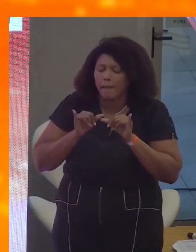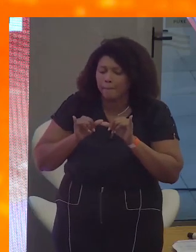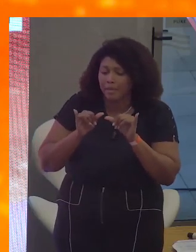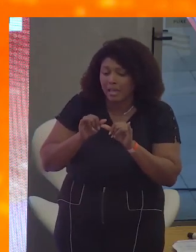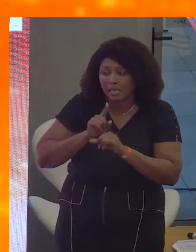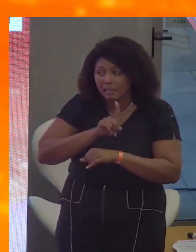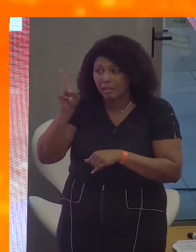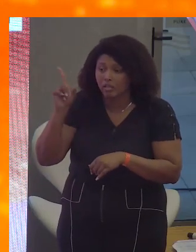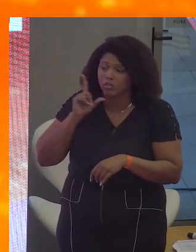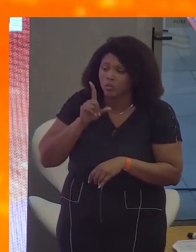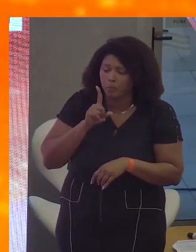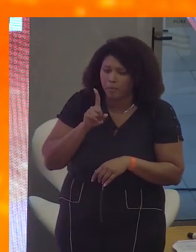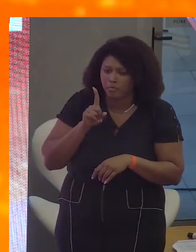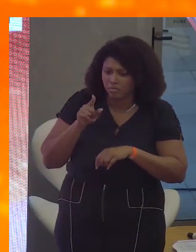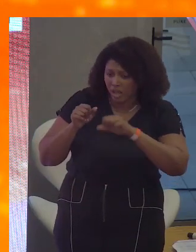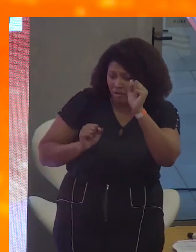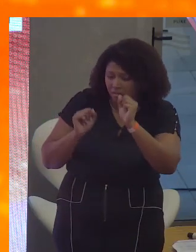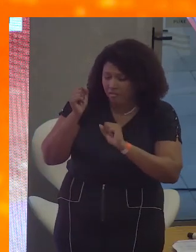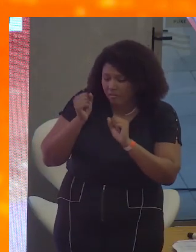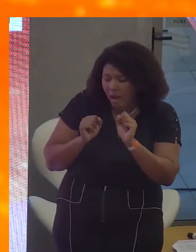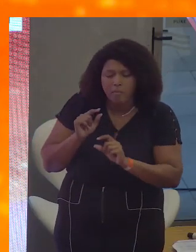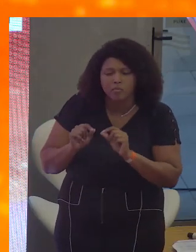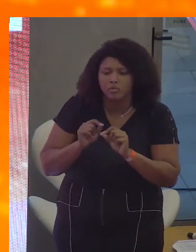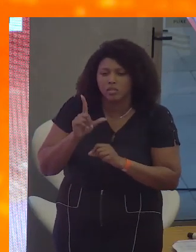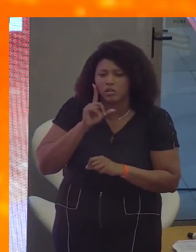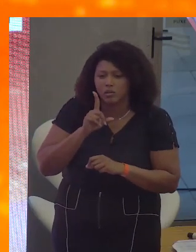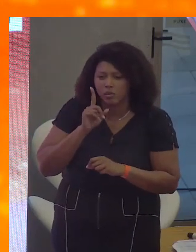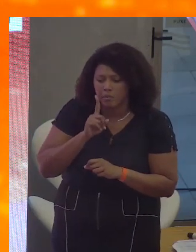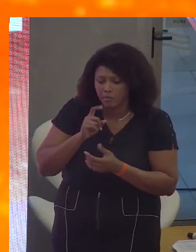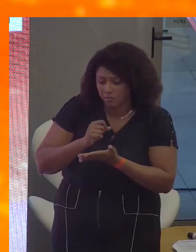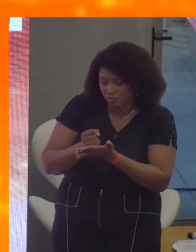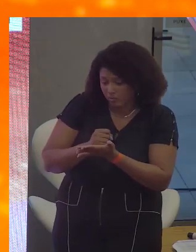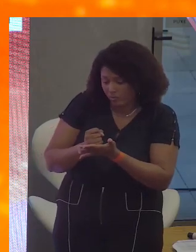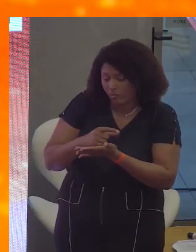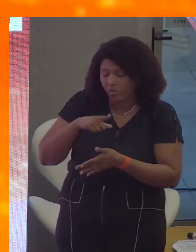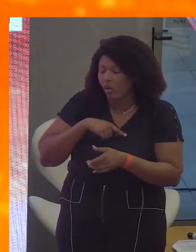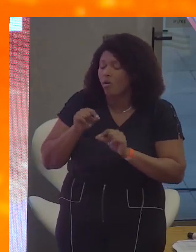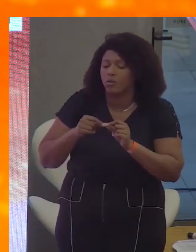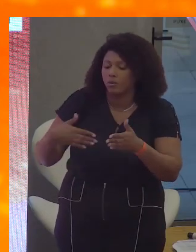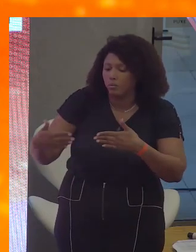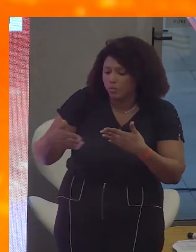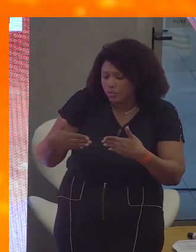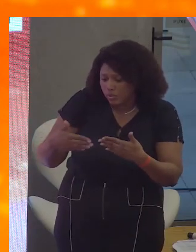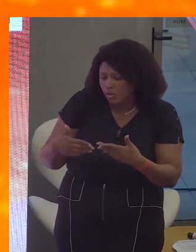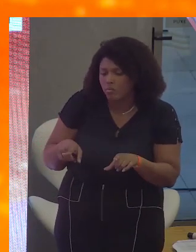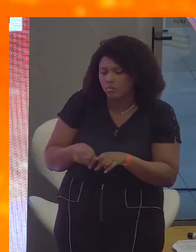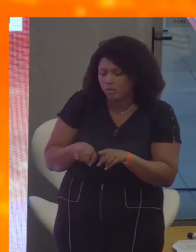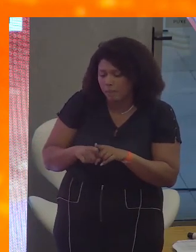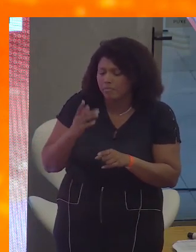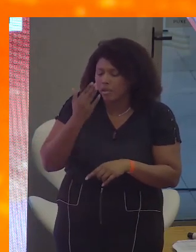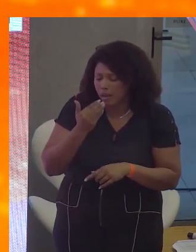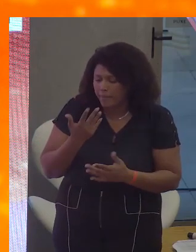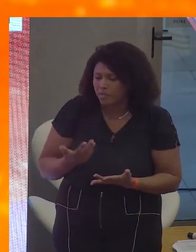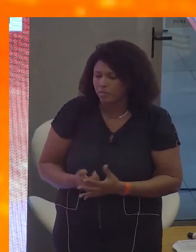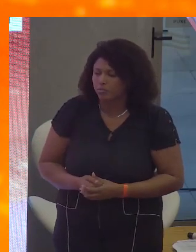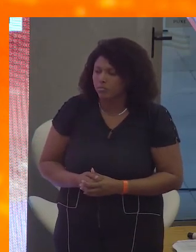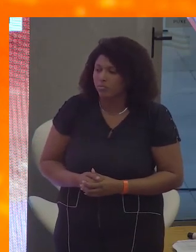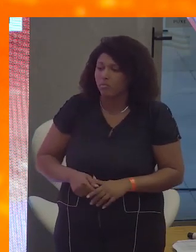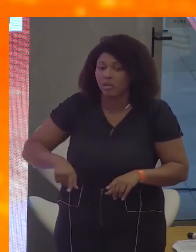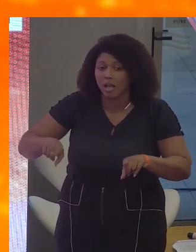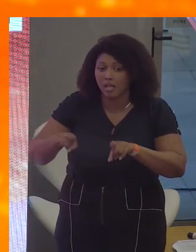a indústria farmacêutica ela se aproxima da produção de suplementos alimentares, e a